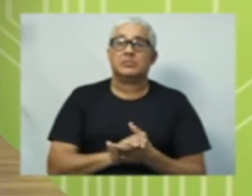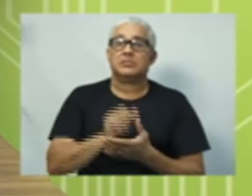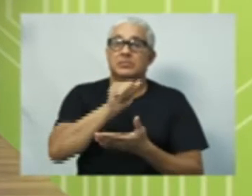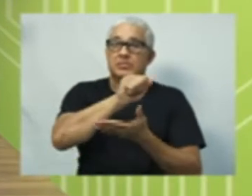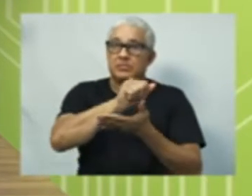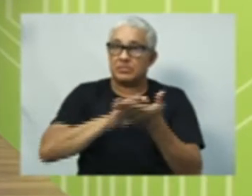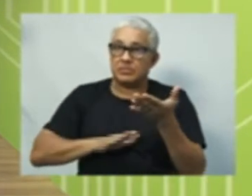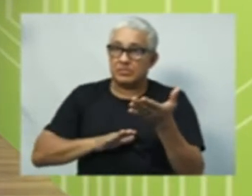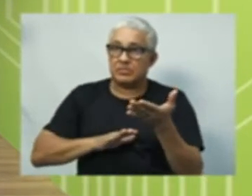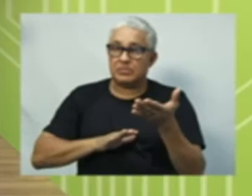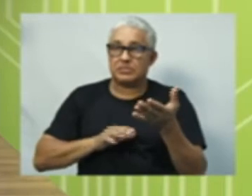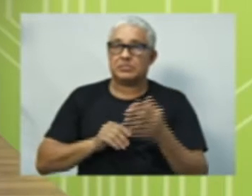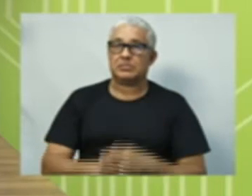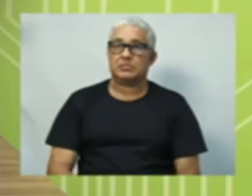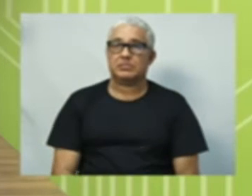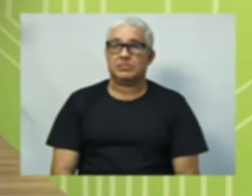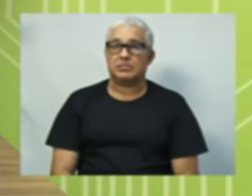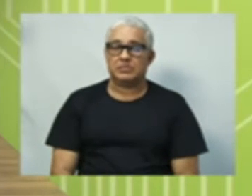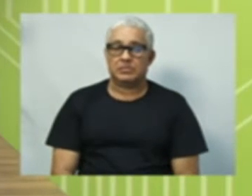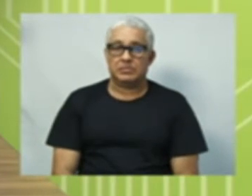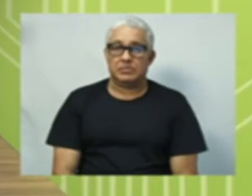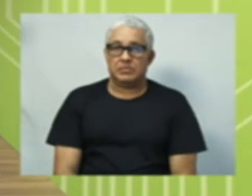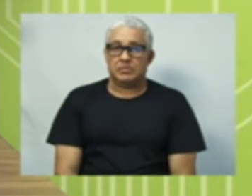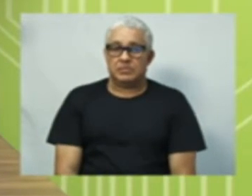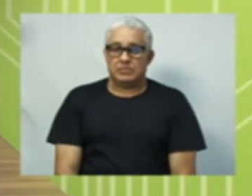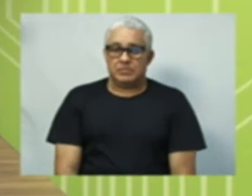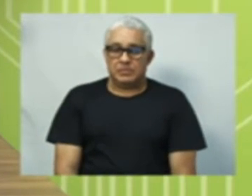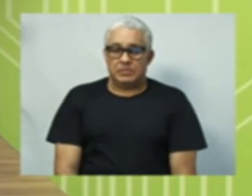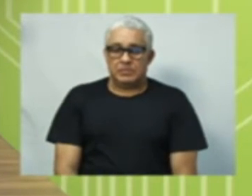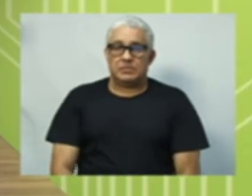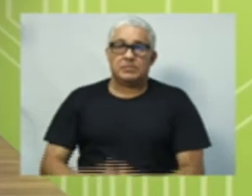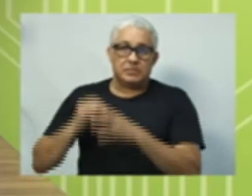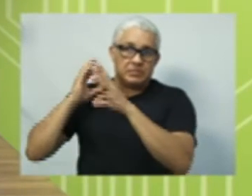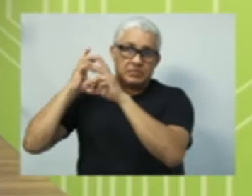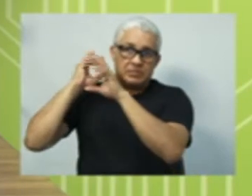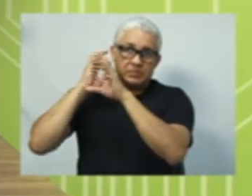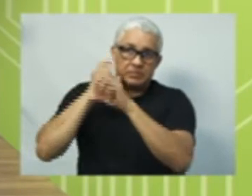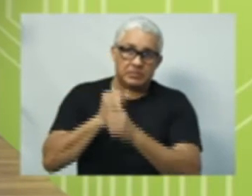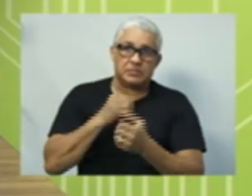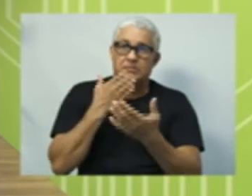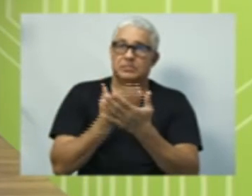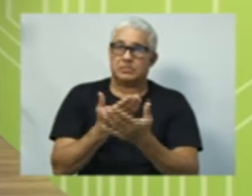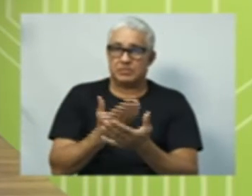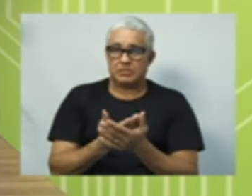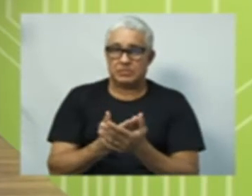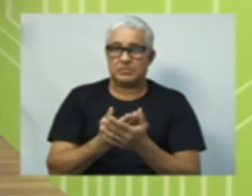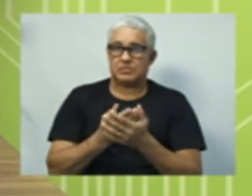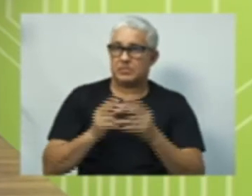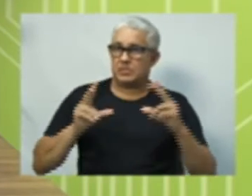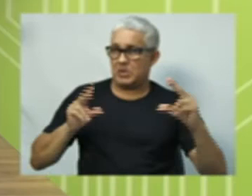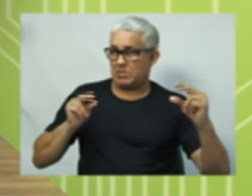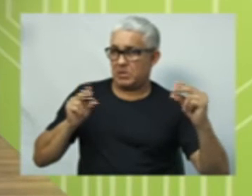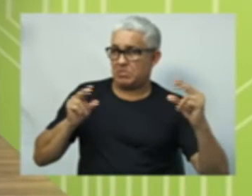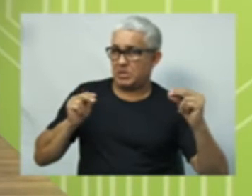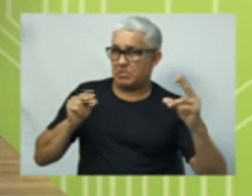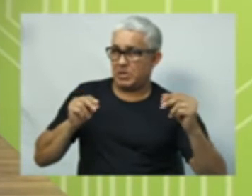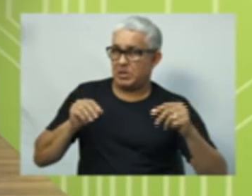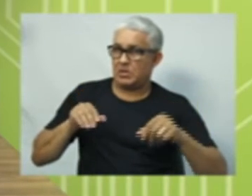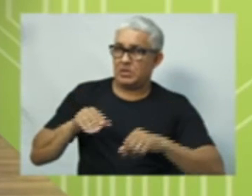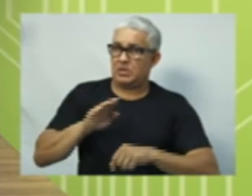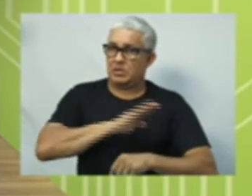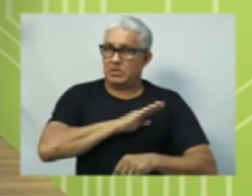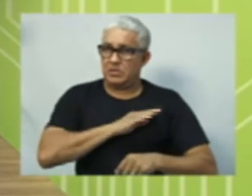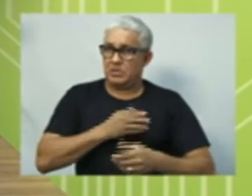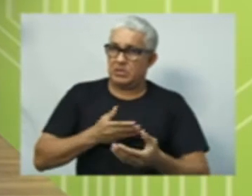Vamos para a nossa atividade de sala, tá? Vamos rever, estudar, conversar com os colegas e